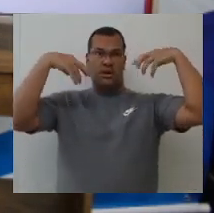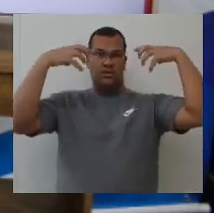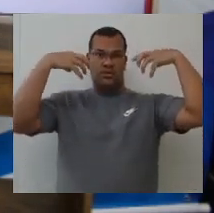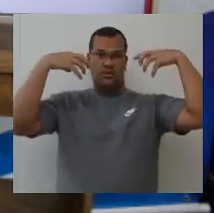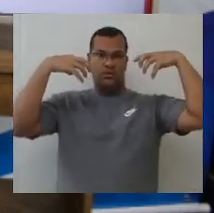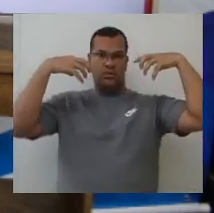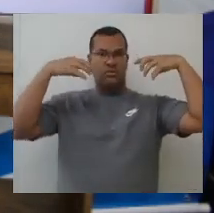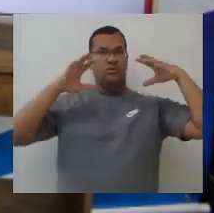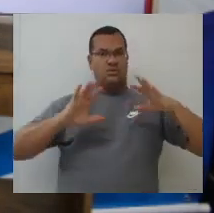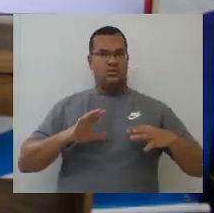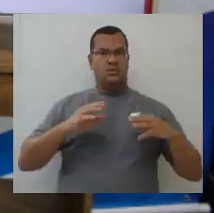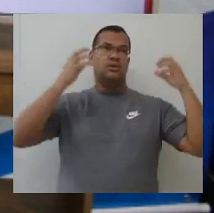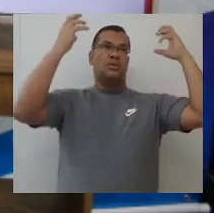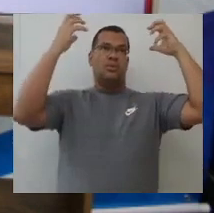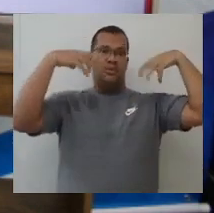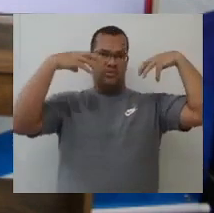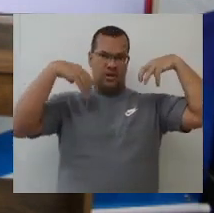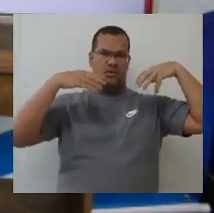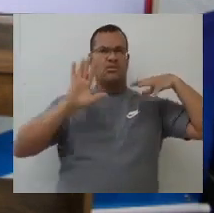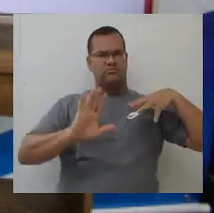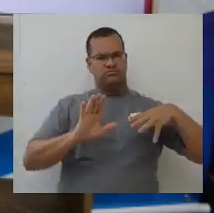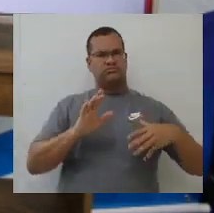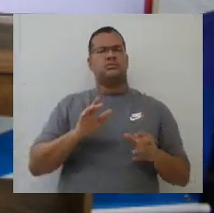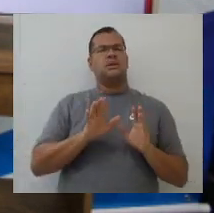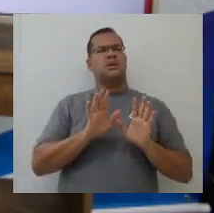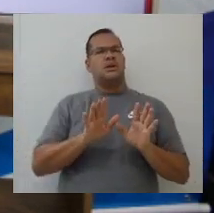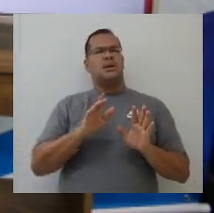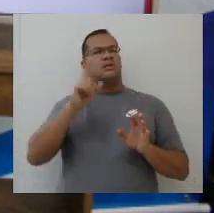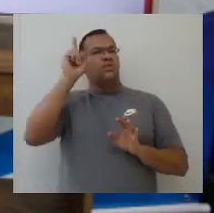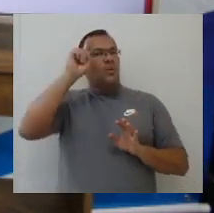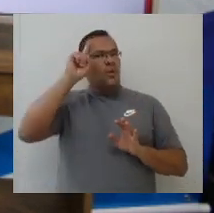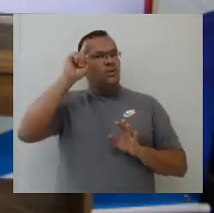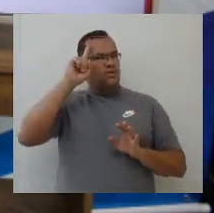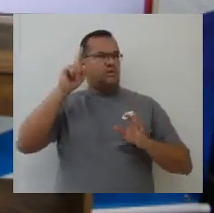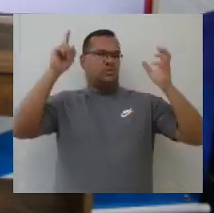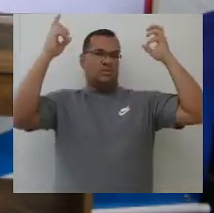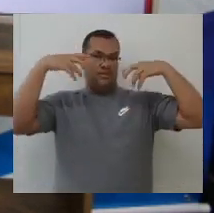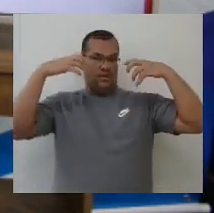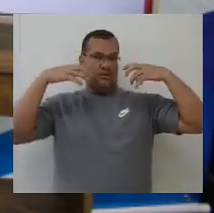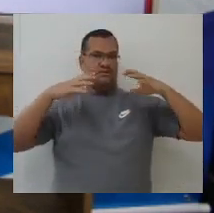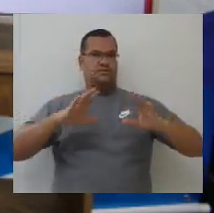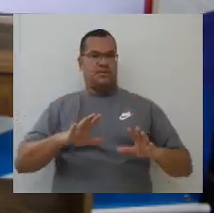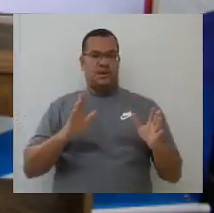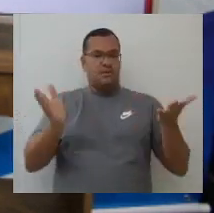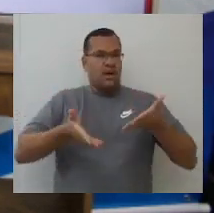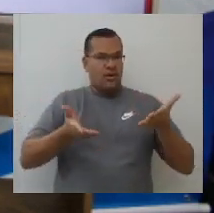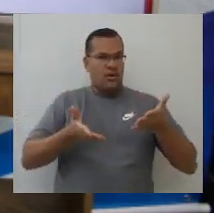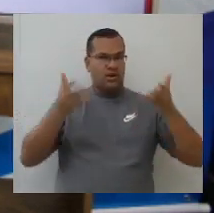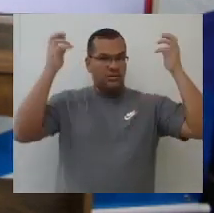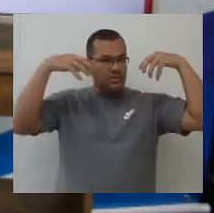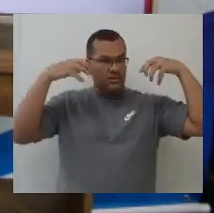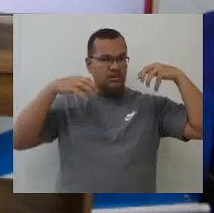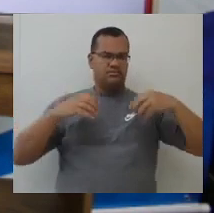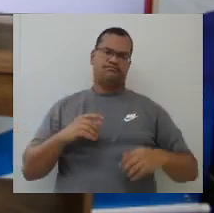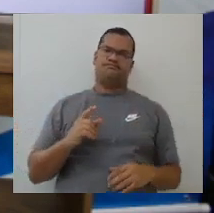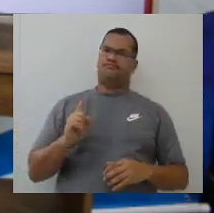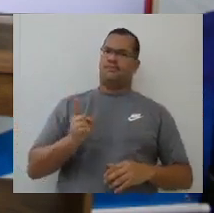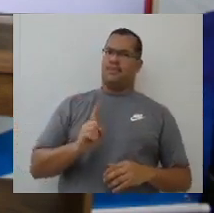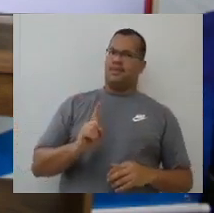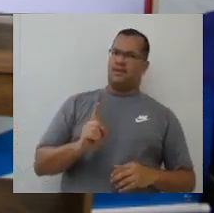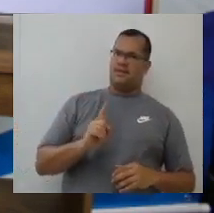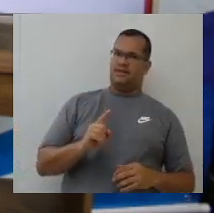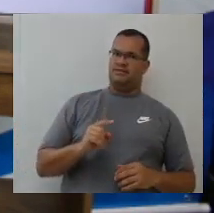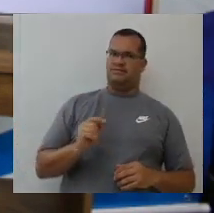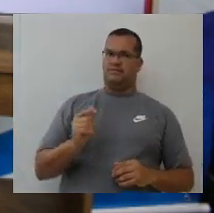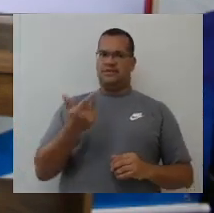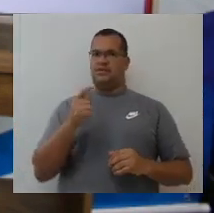é uma ação, correto? É algo que eu faço diariamente. Mas eu estou fazendo isso agora? Não, né? Não tem um chuveiro